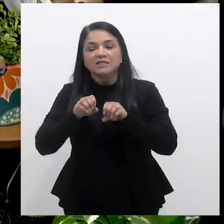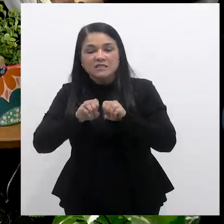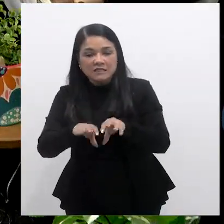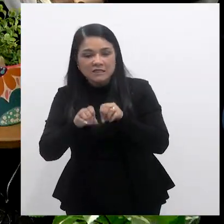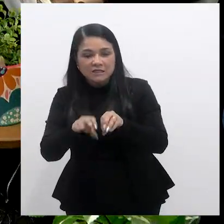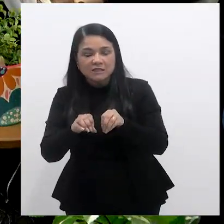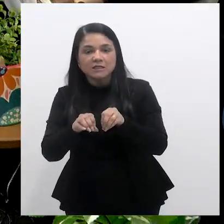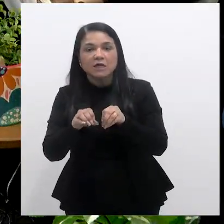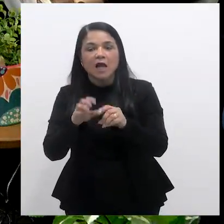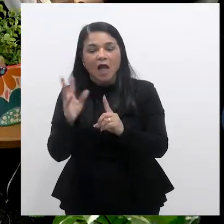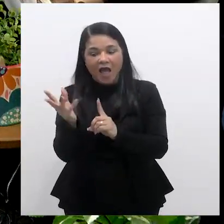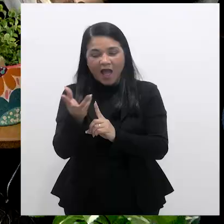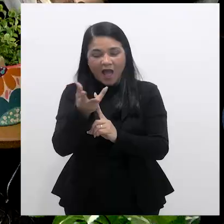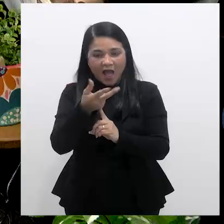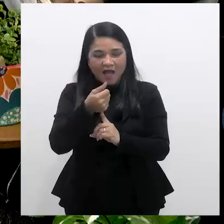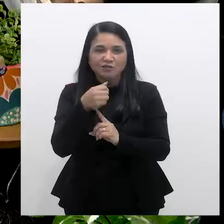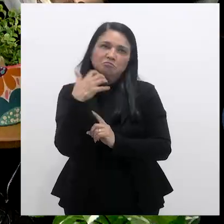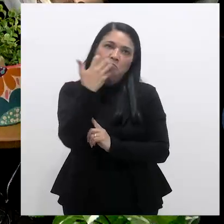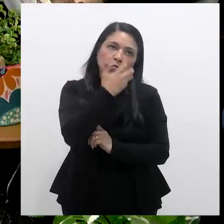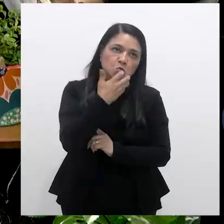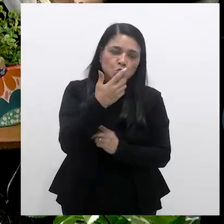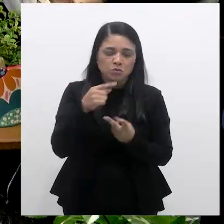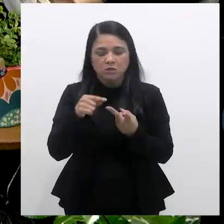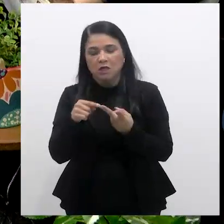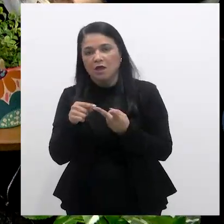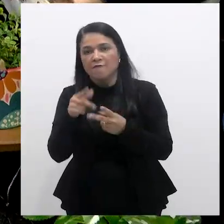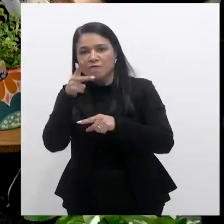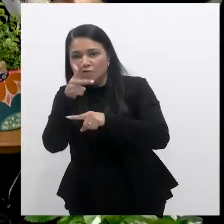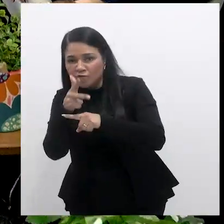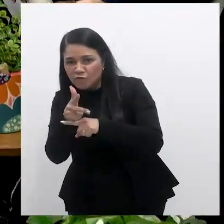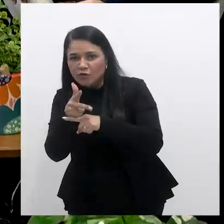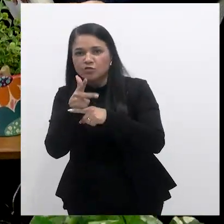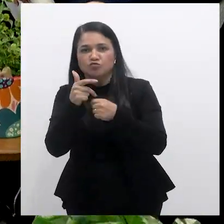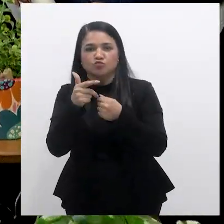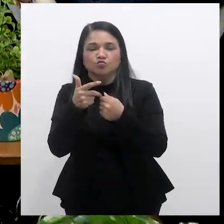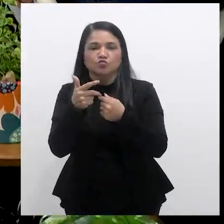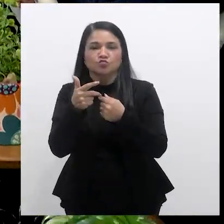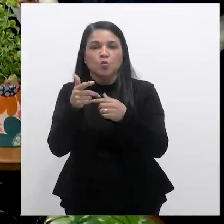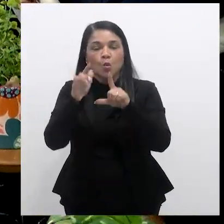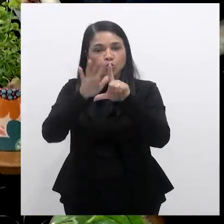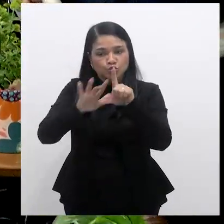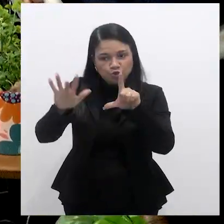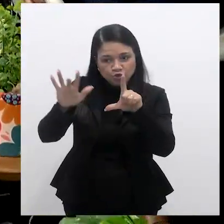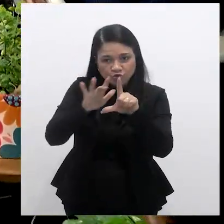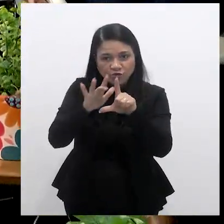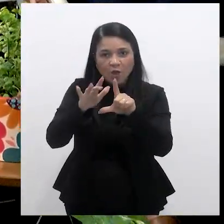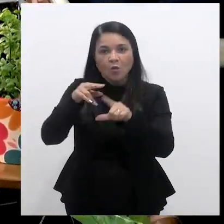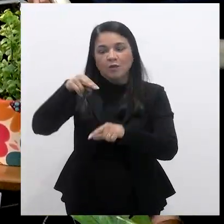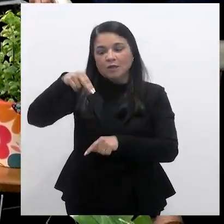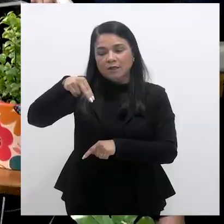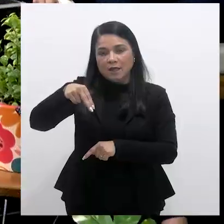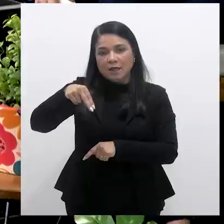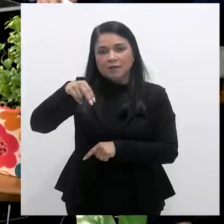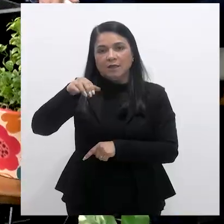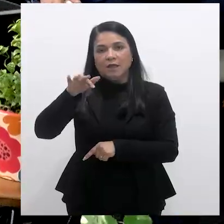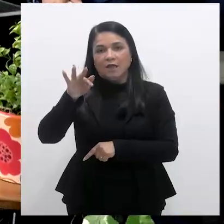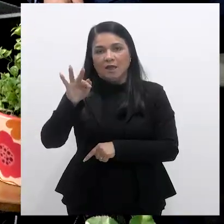a gente ensina como transformar aquela arte, seja uma música, seja um vídeo, seja uma arte digital,